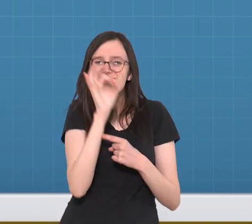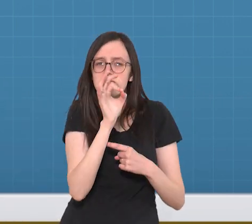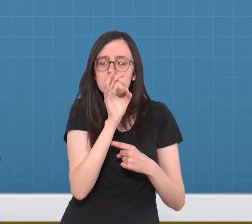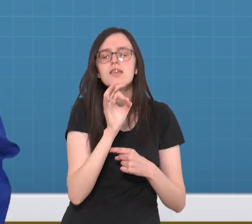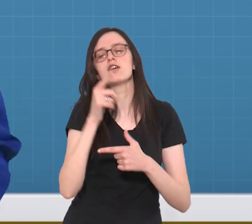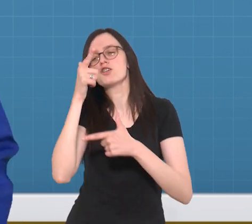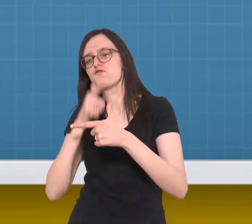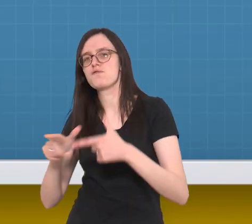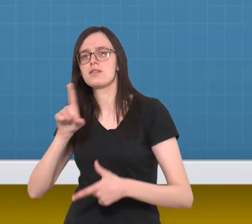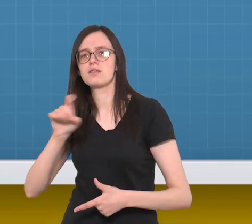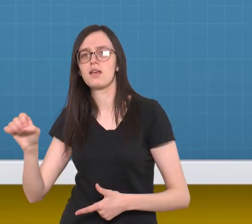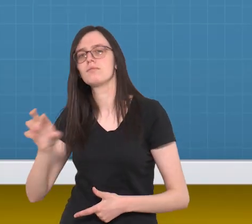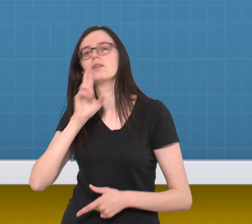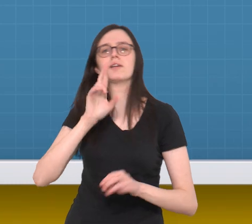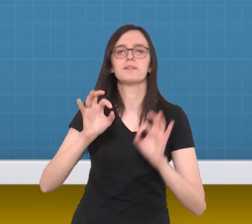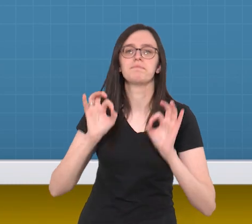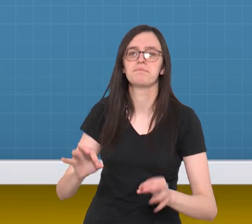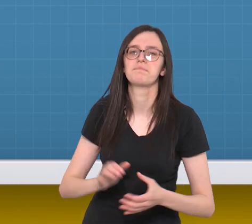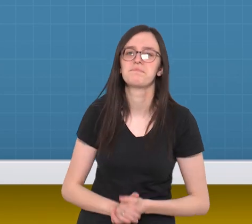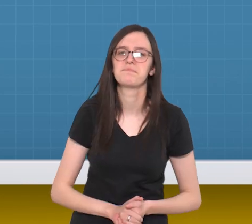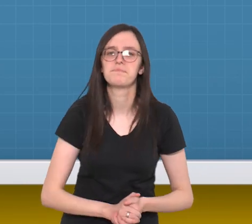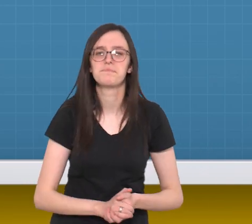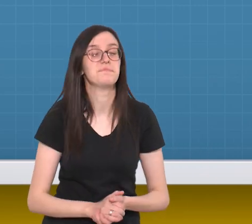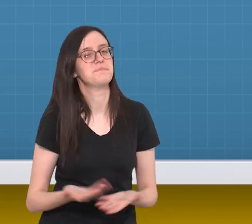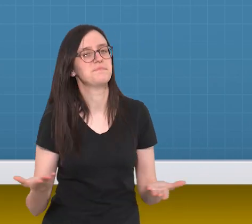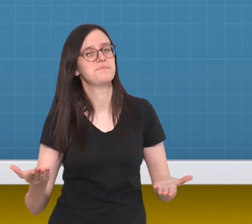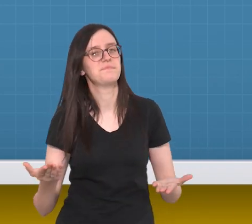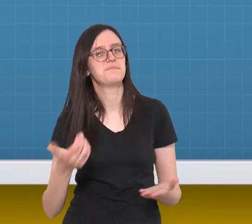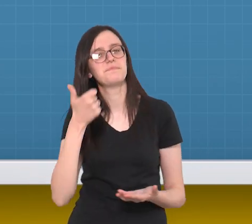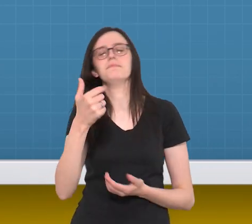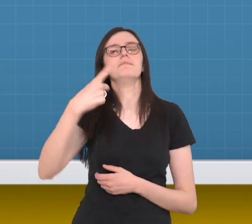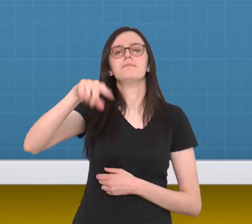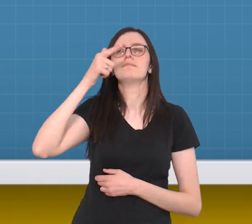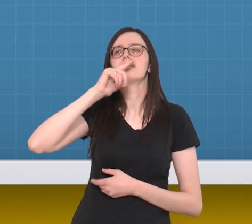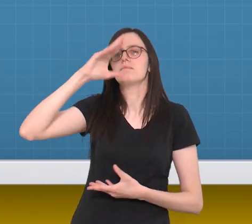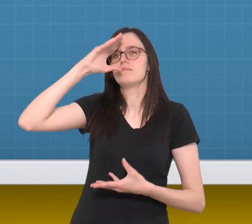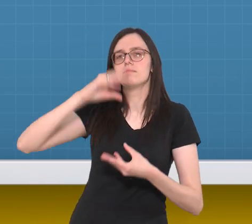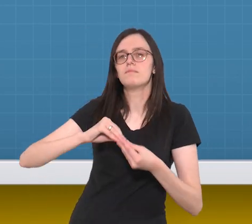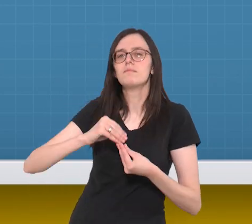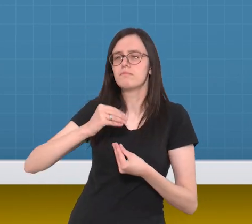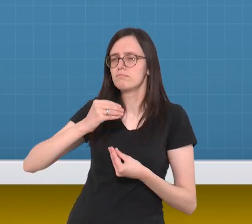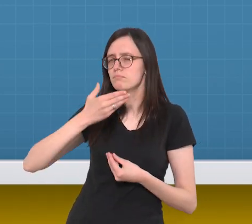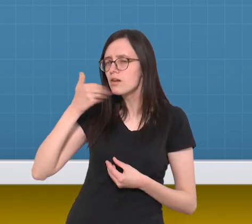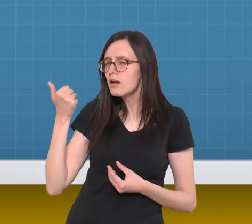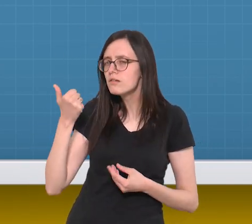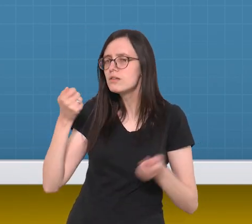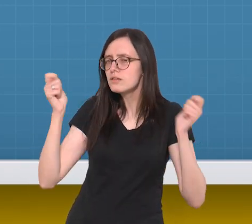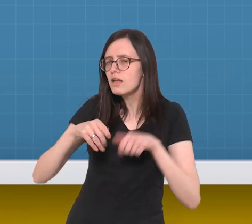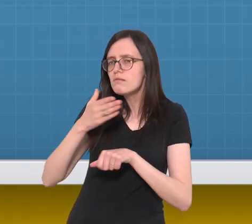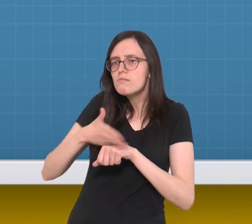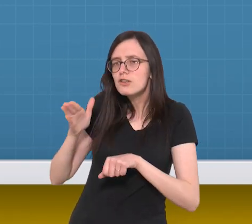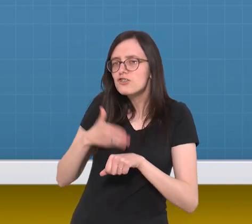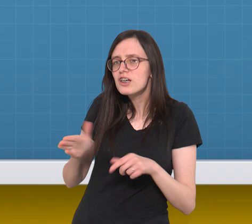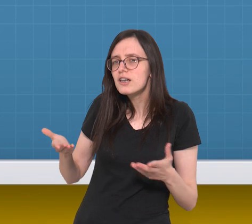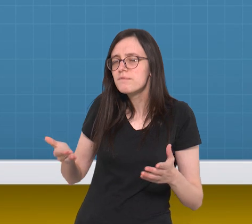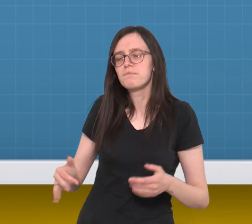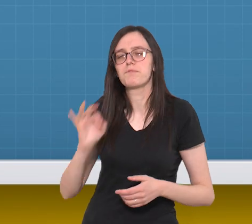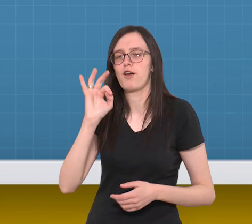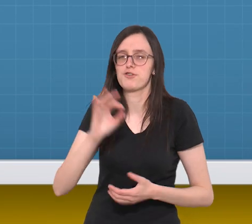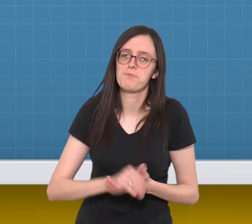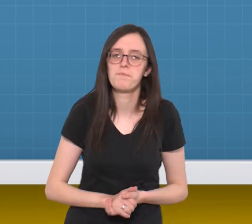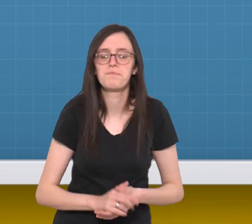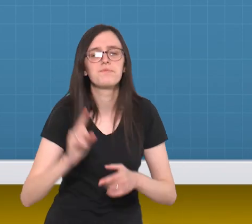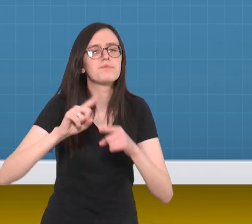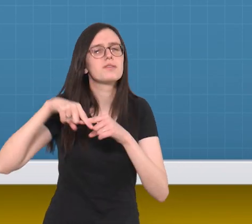deseja. Beleza? Vocês vão compreender legal essa dica? Vocês vão praticar isso?